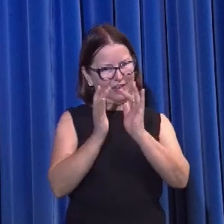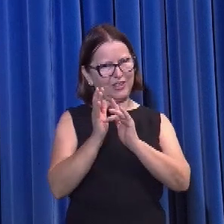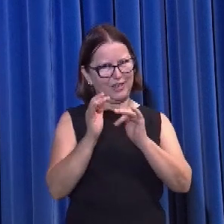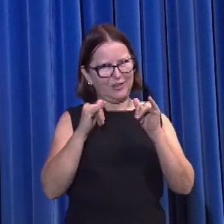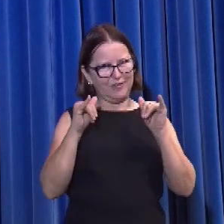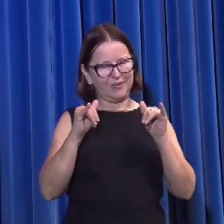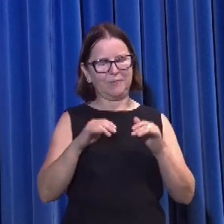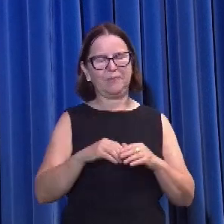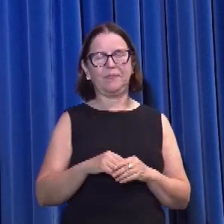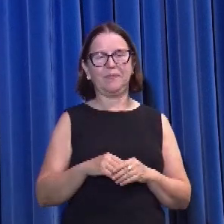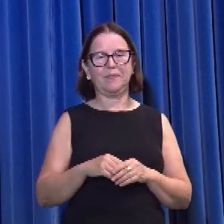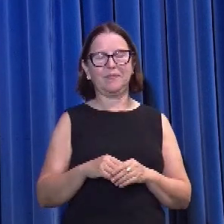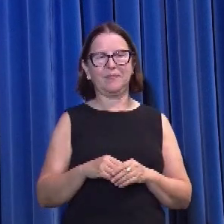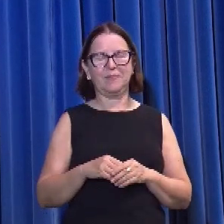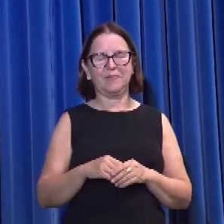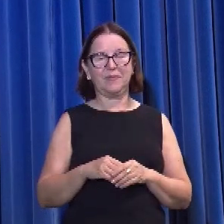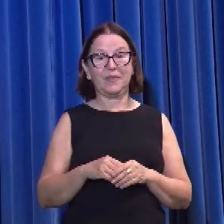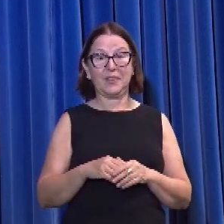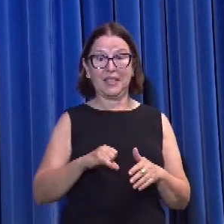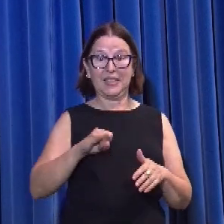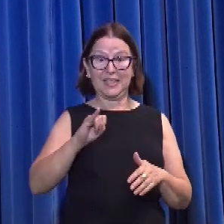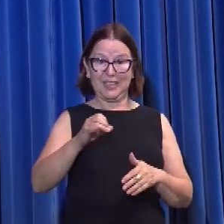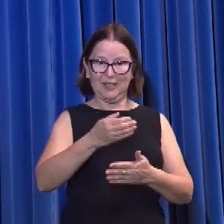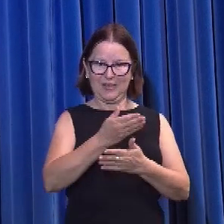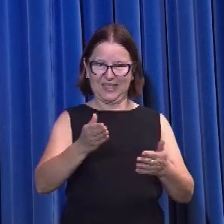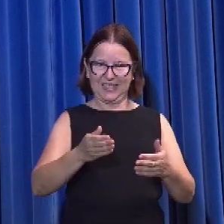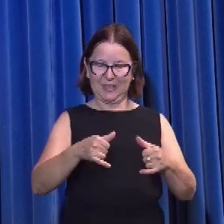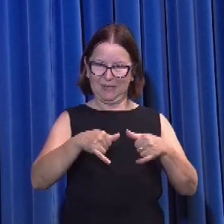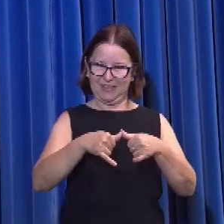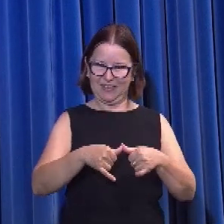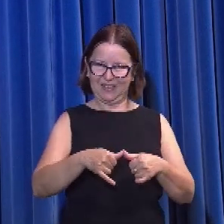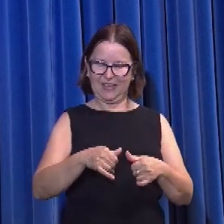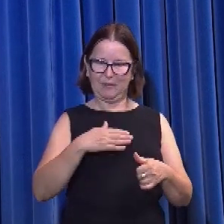e as minhas... Pode ler.